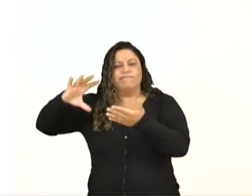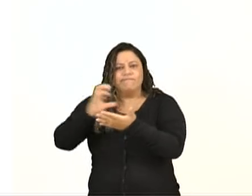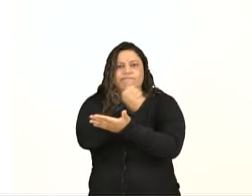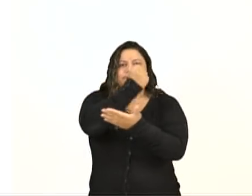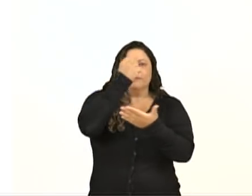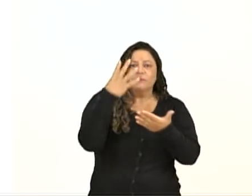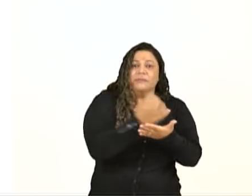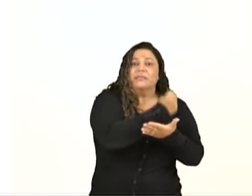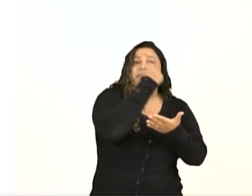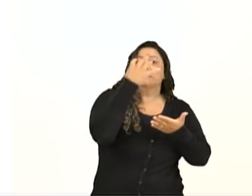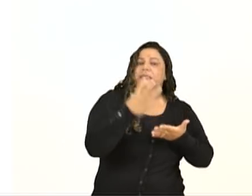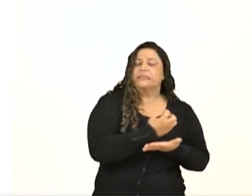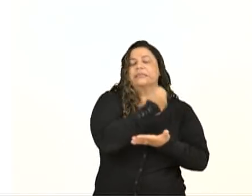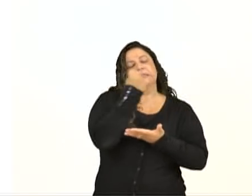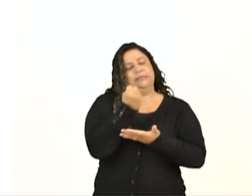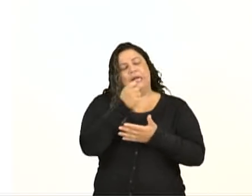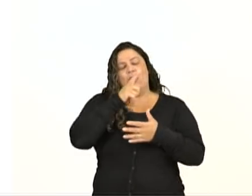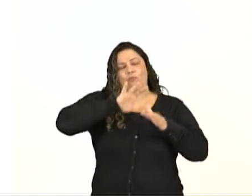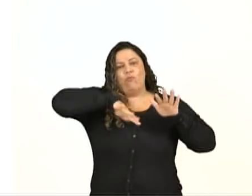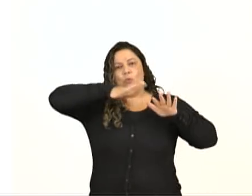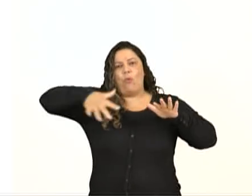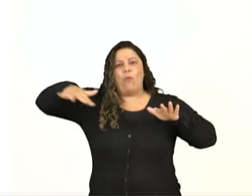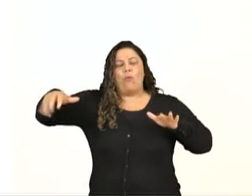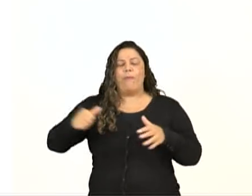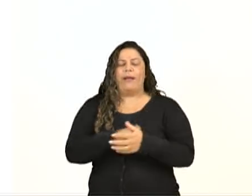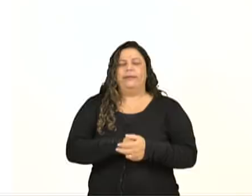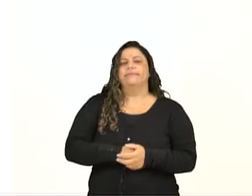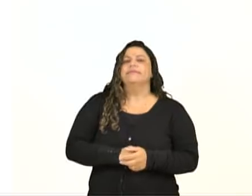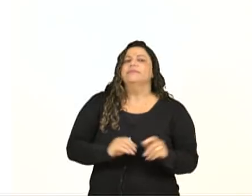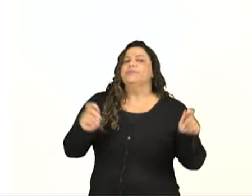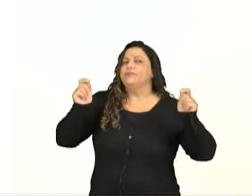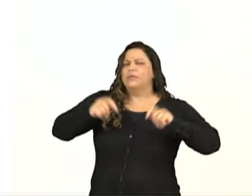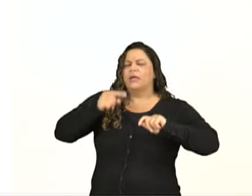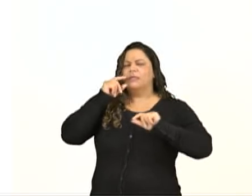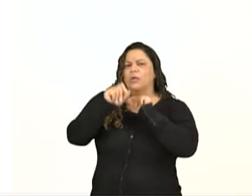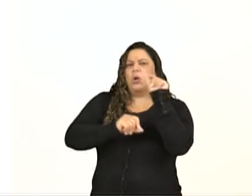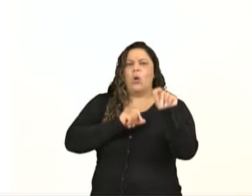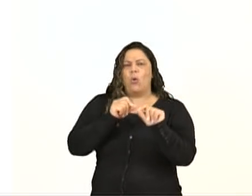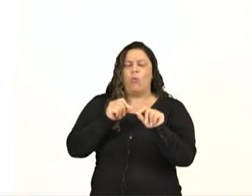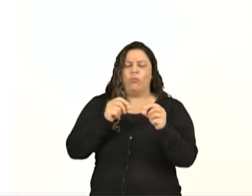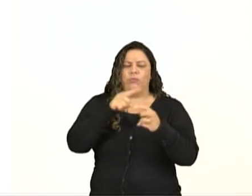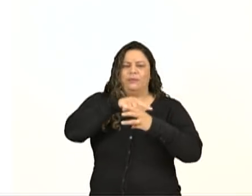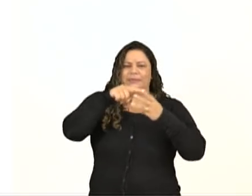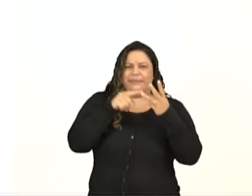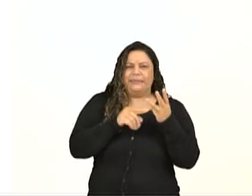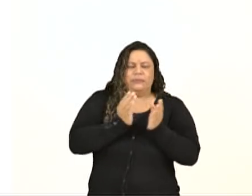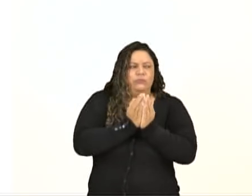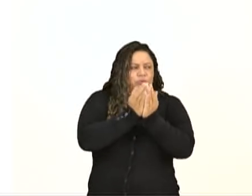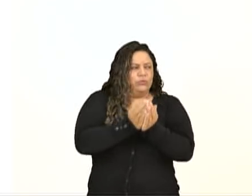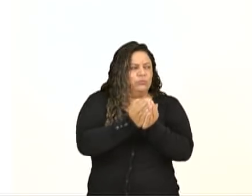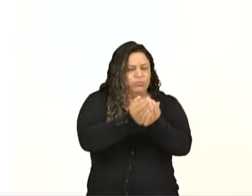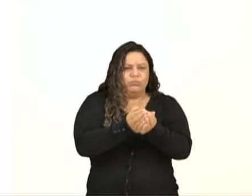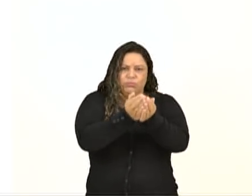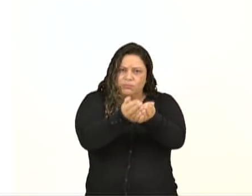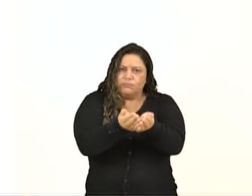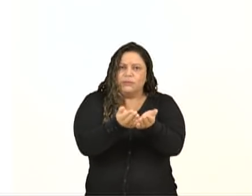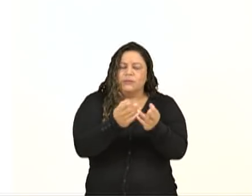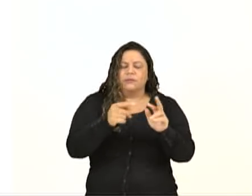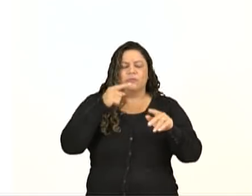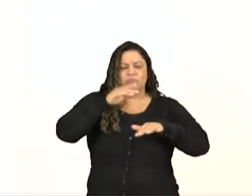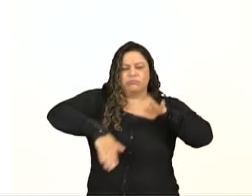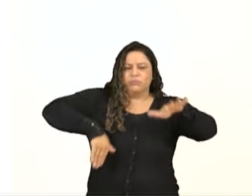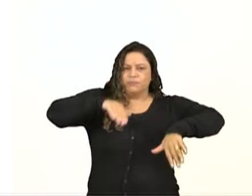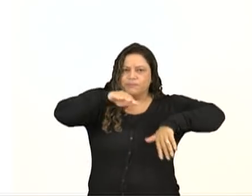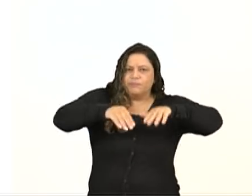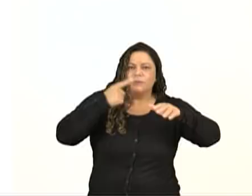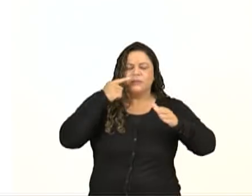mar Mediterrâneo, em três operações de socorro, nas quais trabalharam diversas embarcações que navegavam na